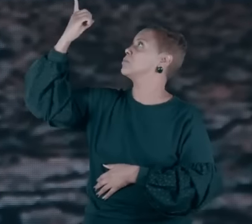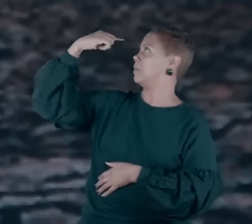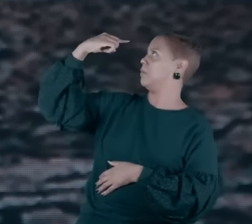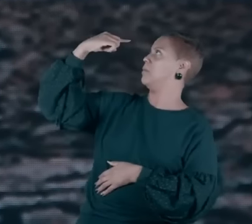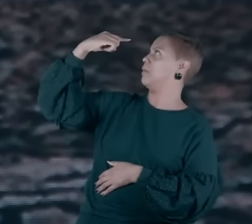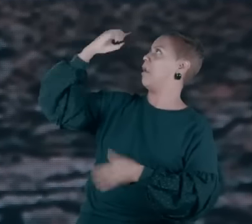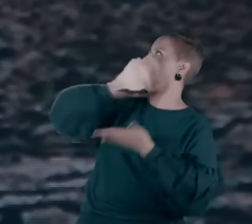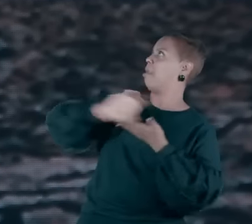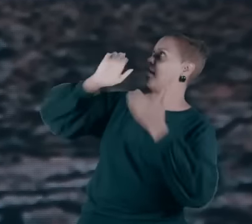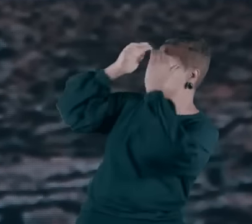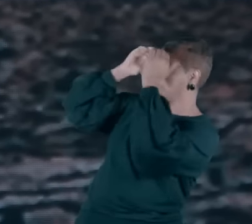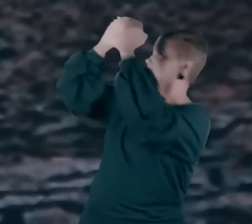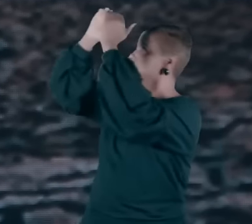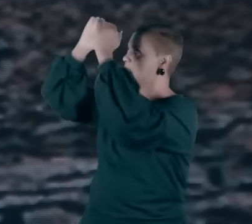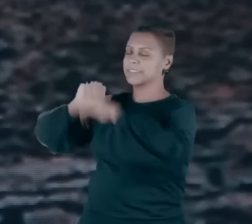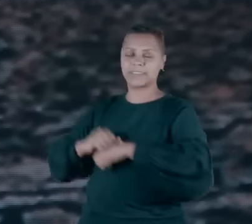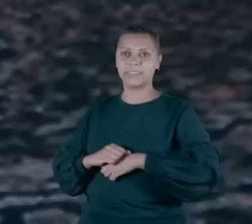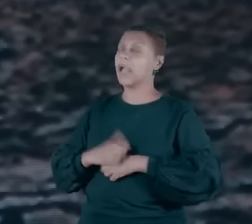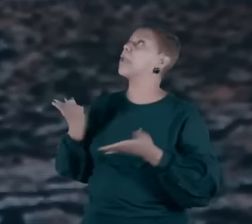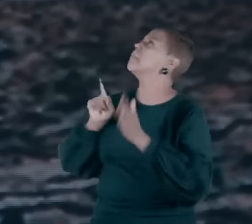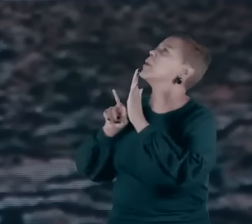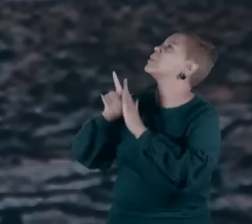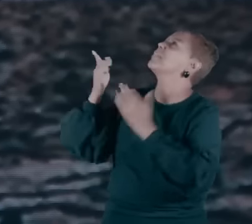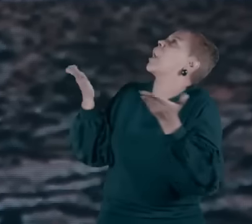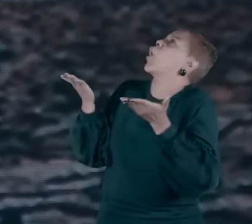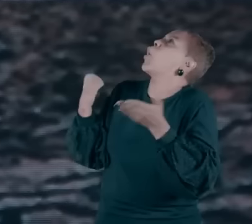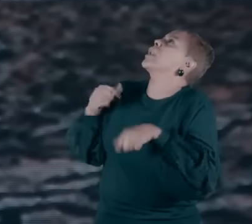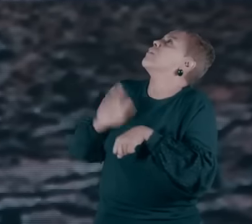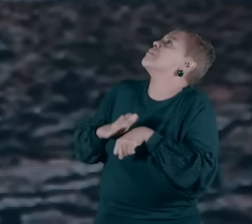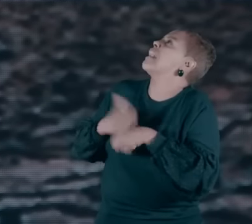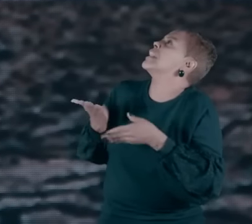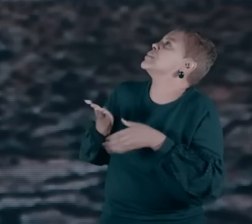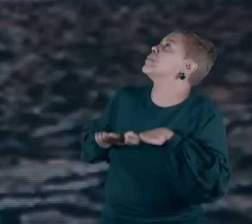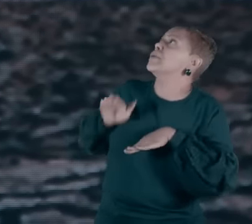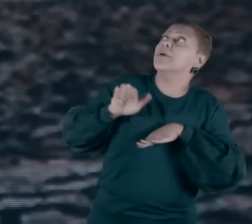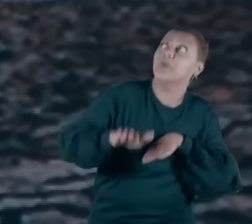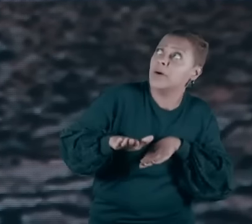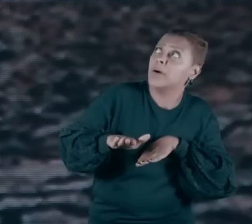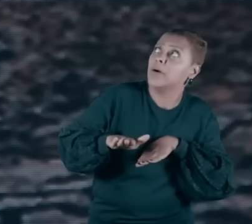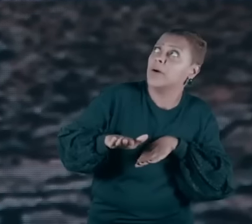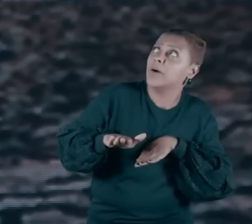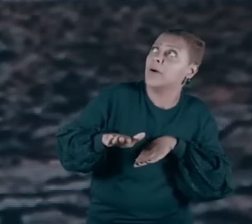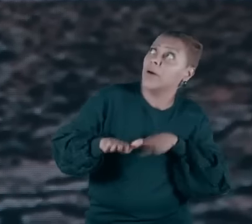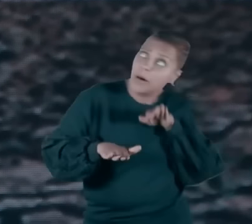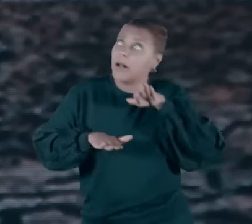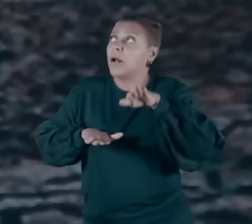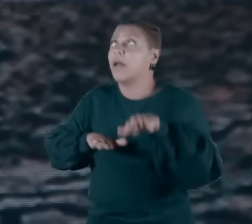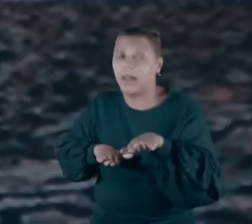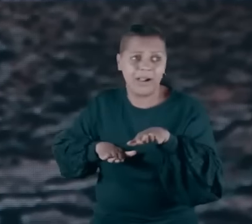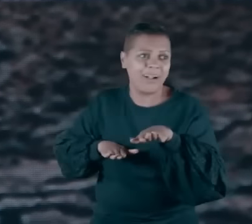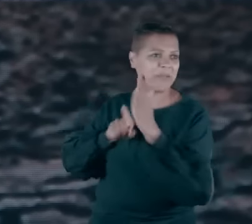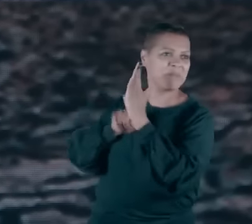dava e aí então ele perguntava e agora senhor Qual é o próximo passo eu quero mostrar para